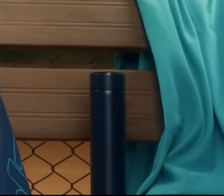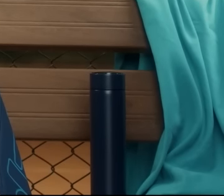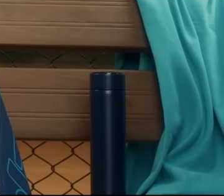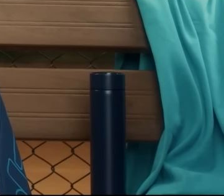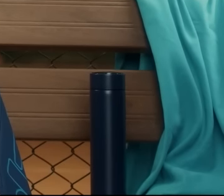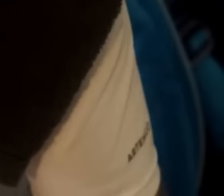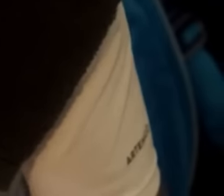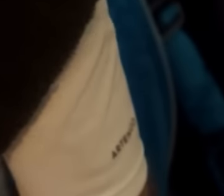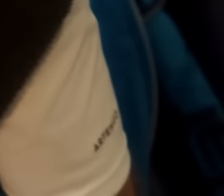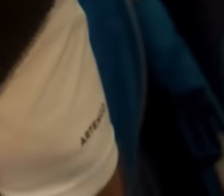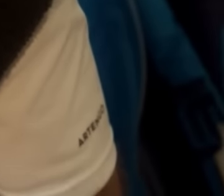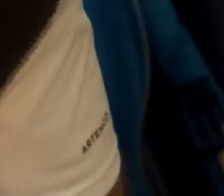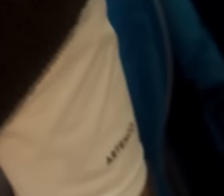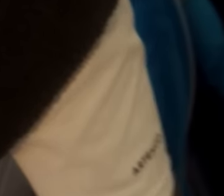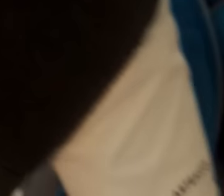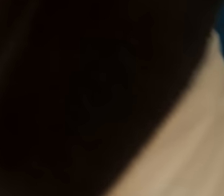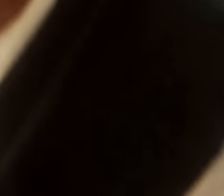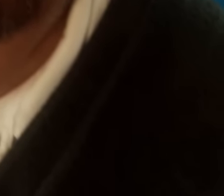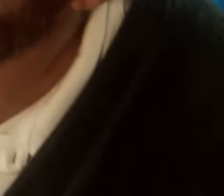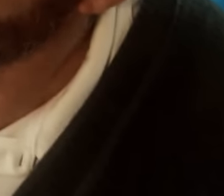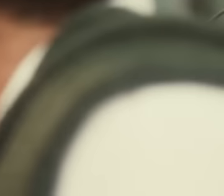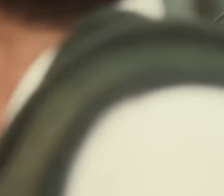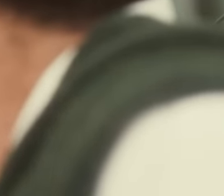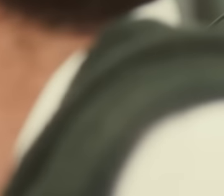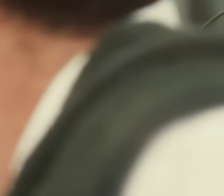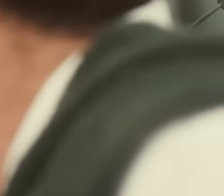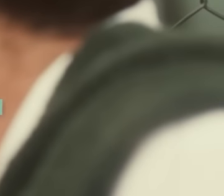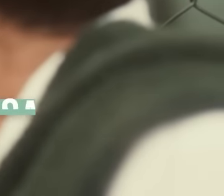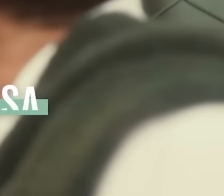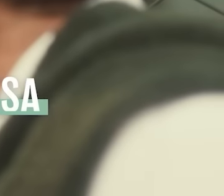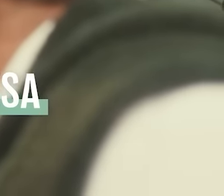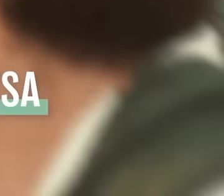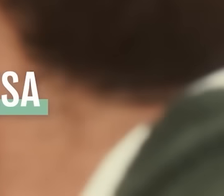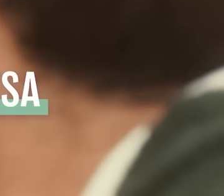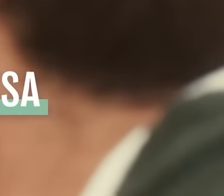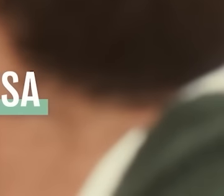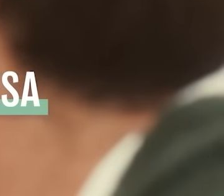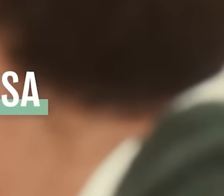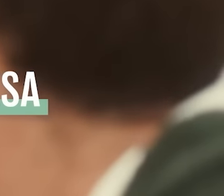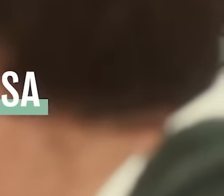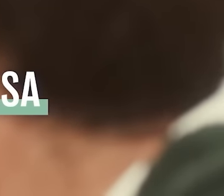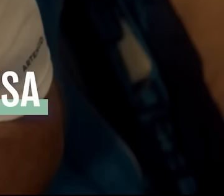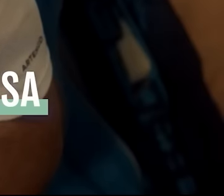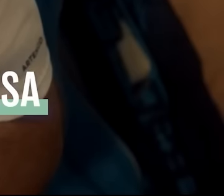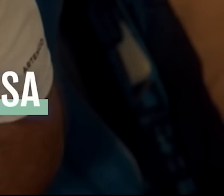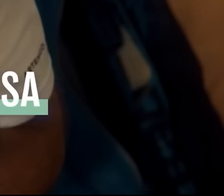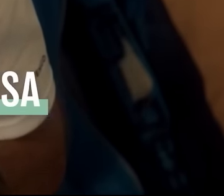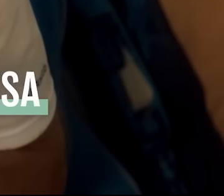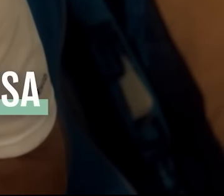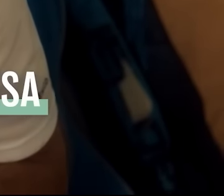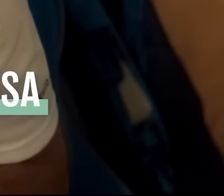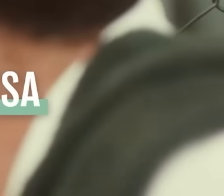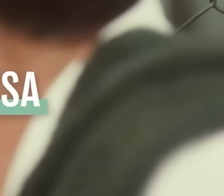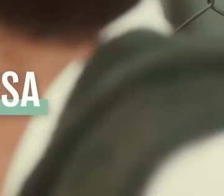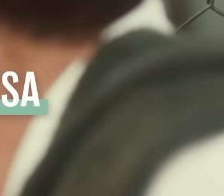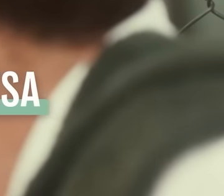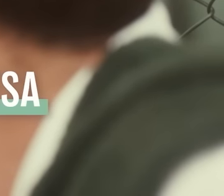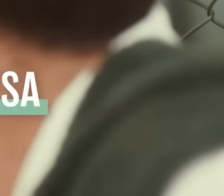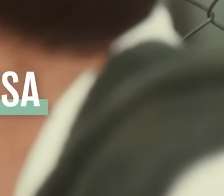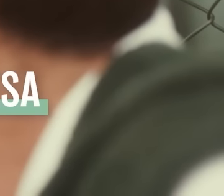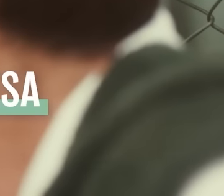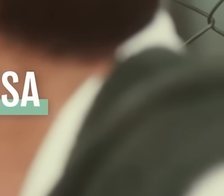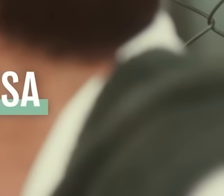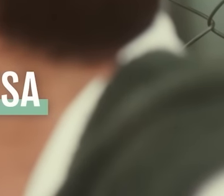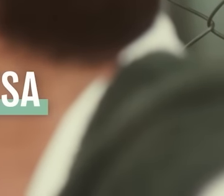Cara, posso te dar uma dica? Fernando Meligeni? Claro que pode. Se sua empresa gasta mais de R$ 9.000 por mês na conta de luz, você